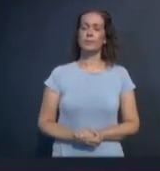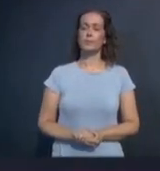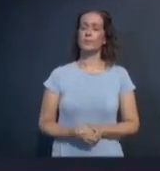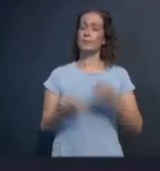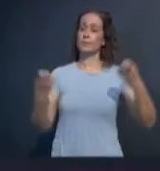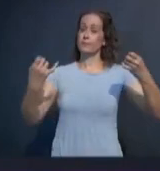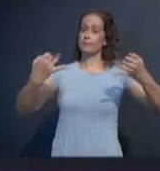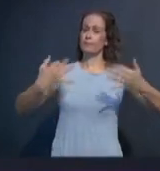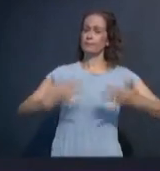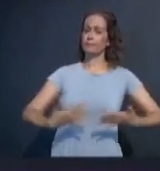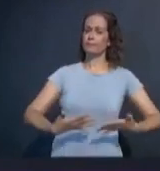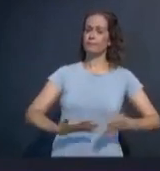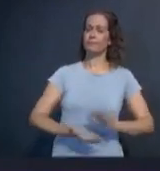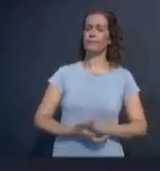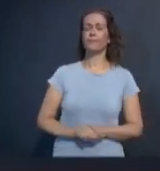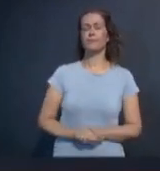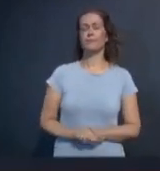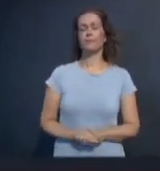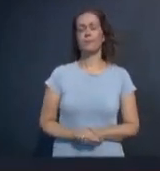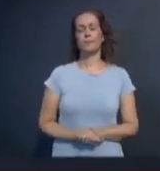Diz assim a Escritura.